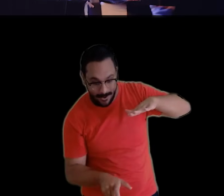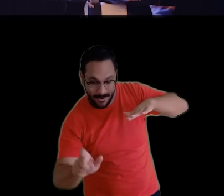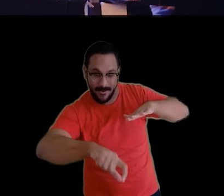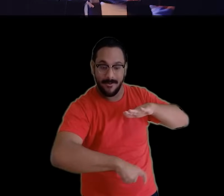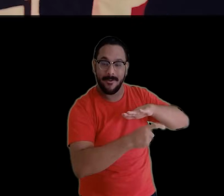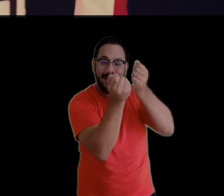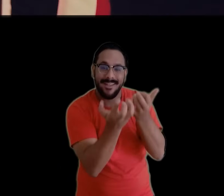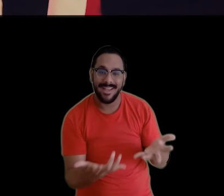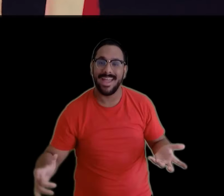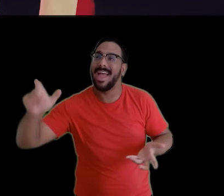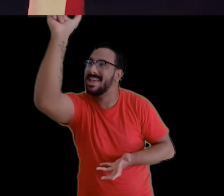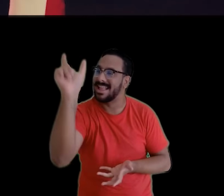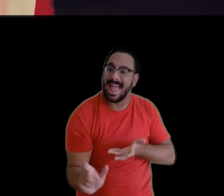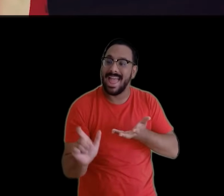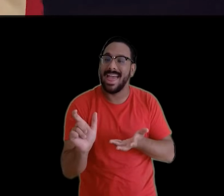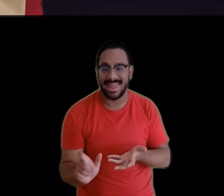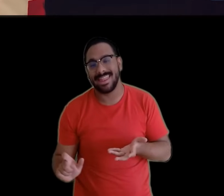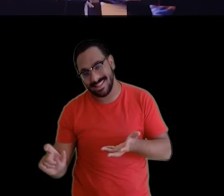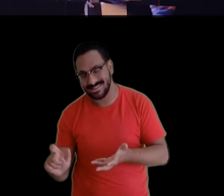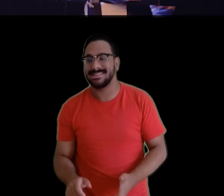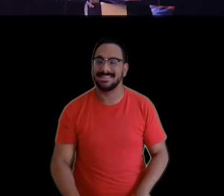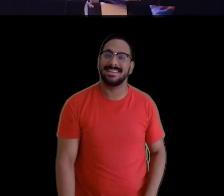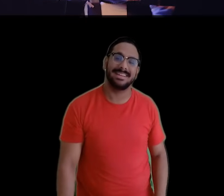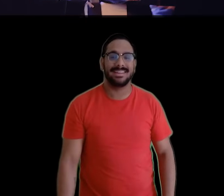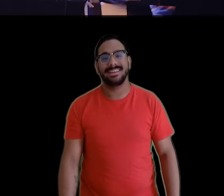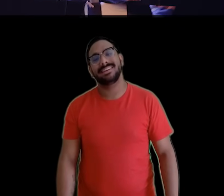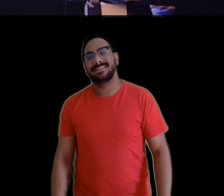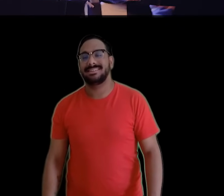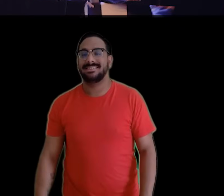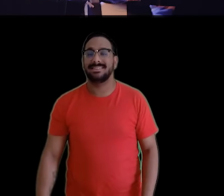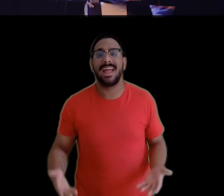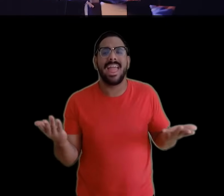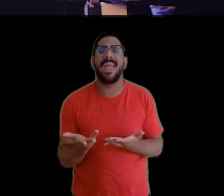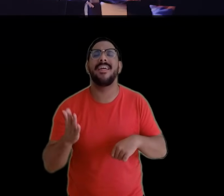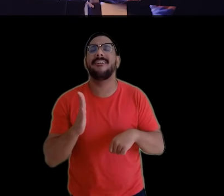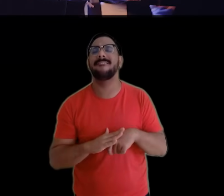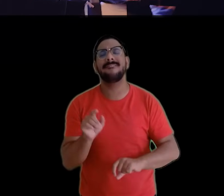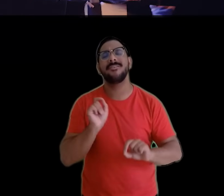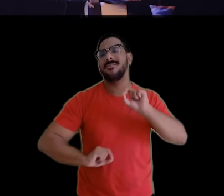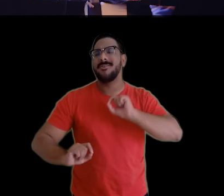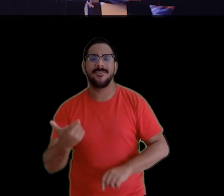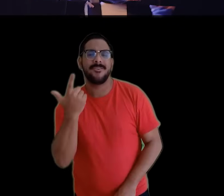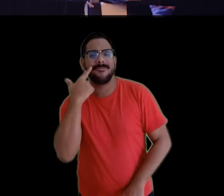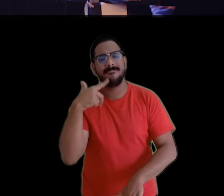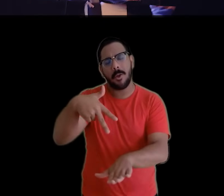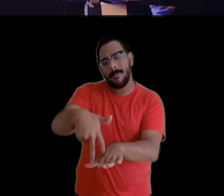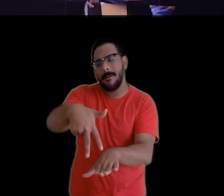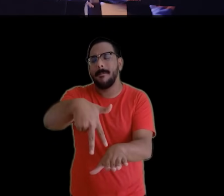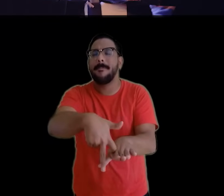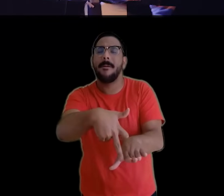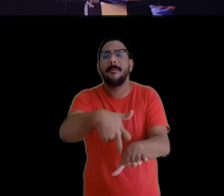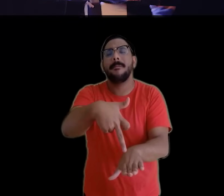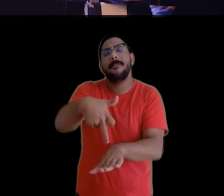trampolim, escorregou aqui, caiu no meu jardim. E agora